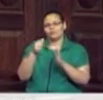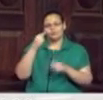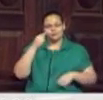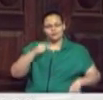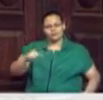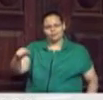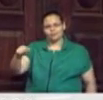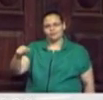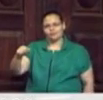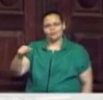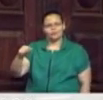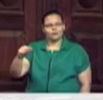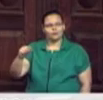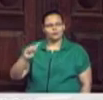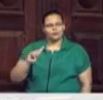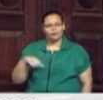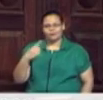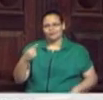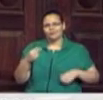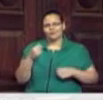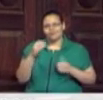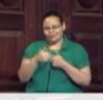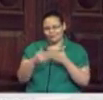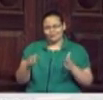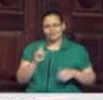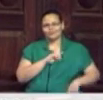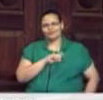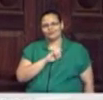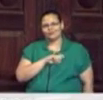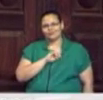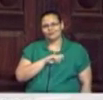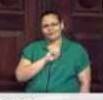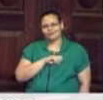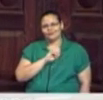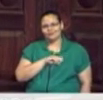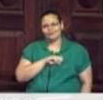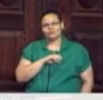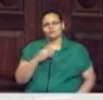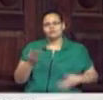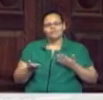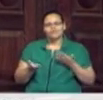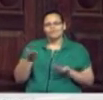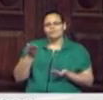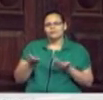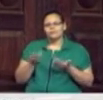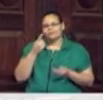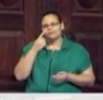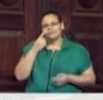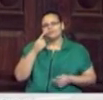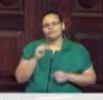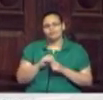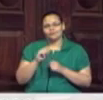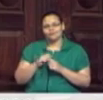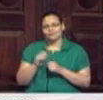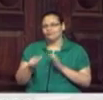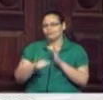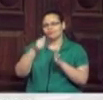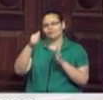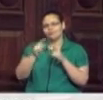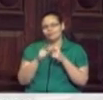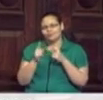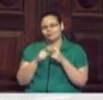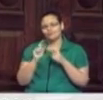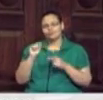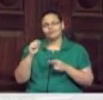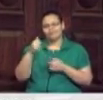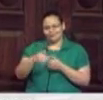semana de votação do pacote de maldades. E o balanço que a gente pode fazer, em primeiro lugar,